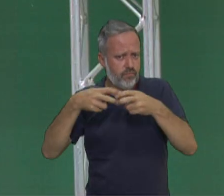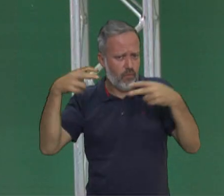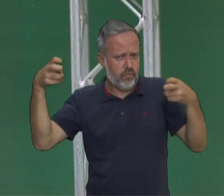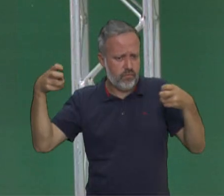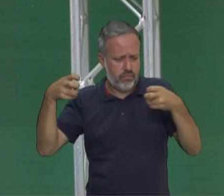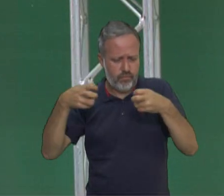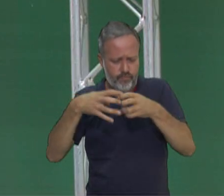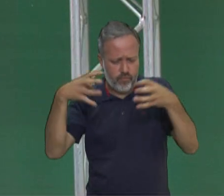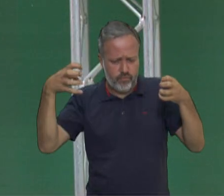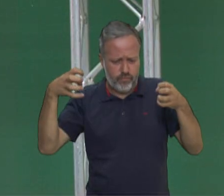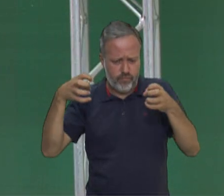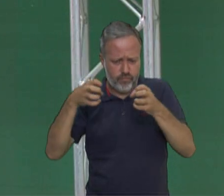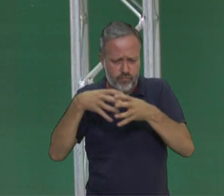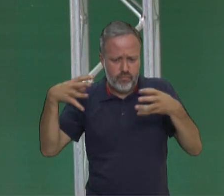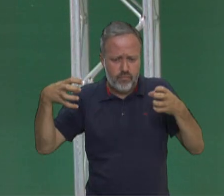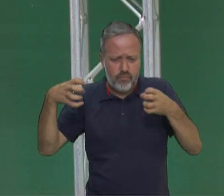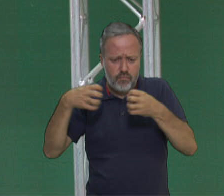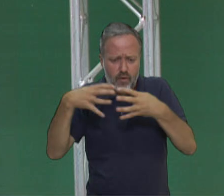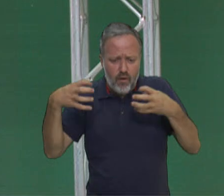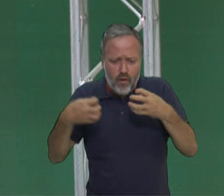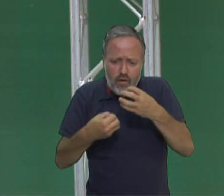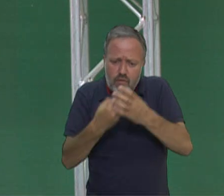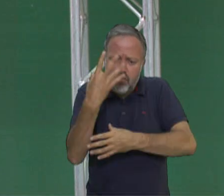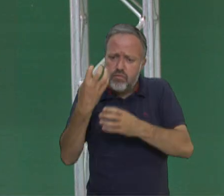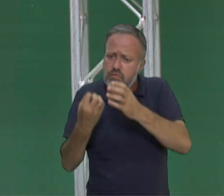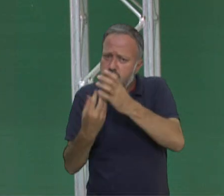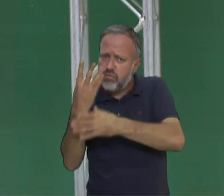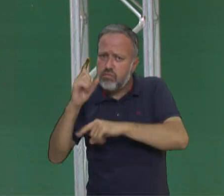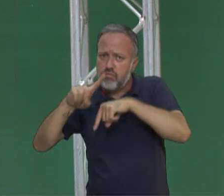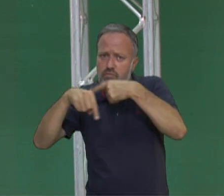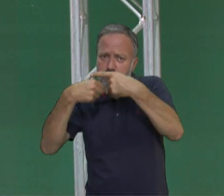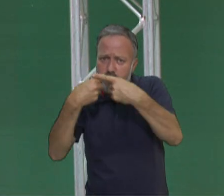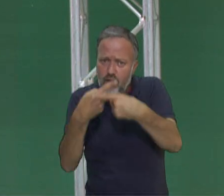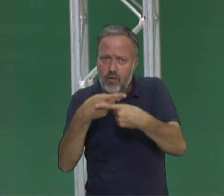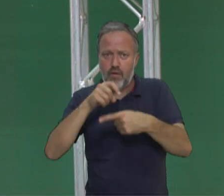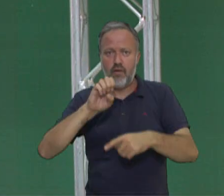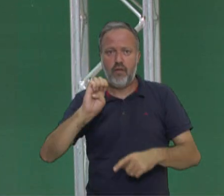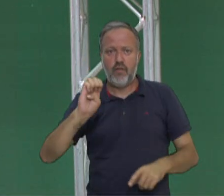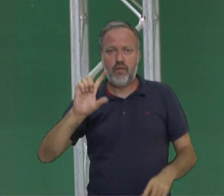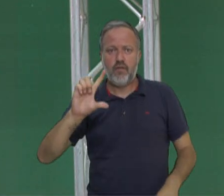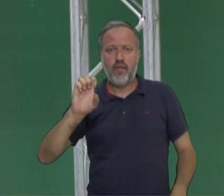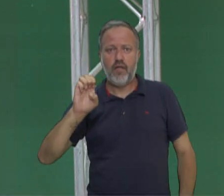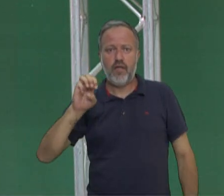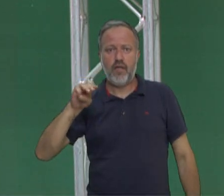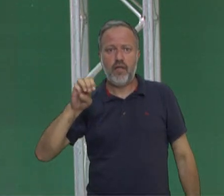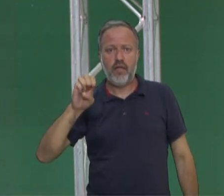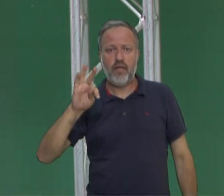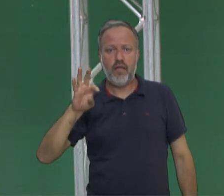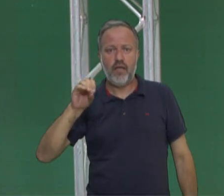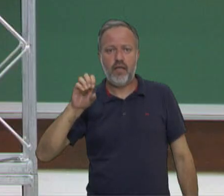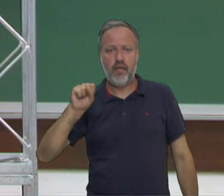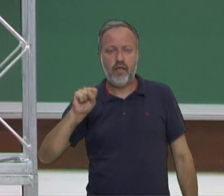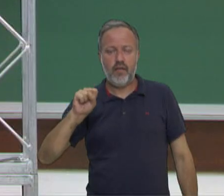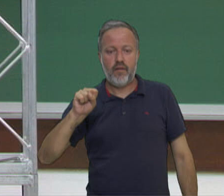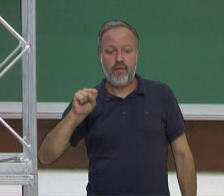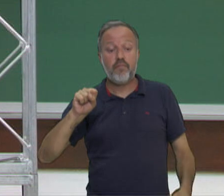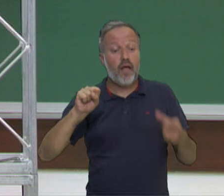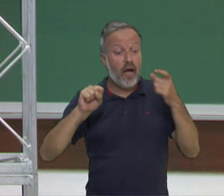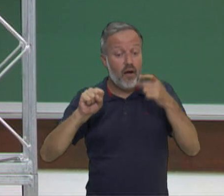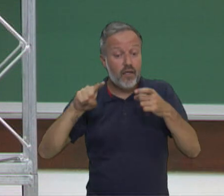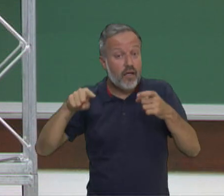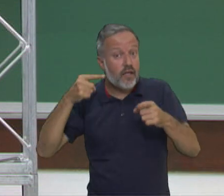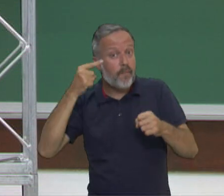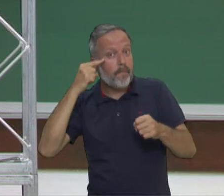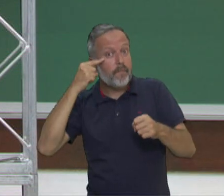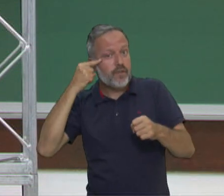elementos químicos que a gente conhece. E é essa técnica que os cientistas japoneses estão aplicando